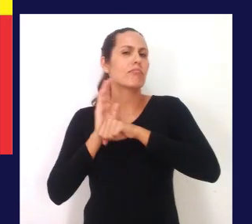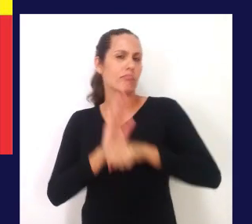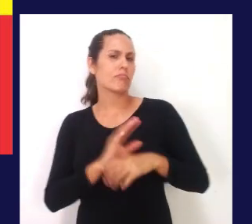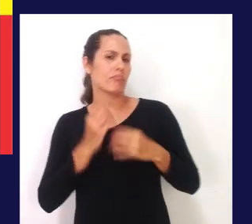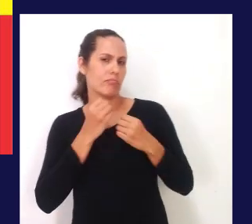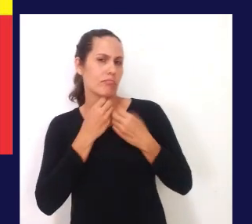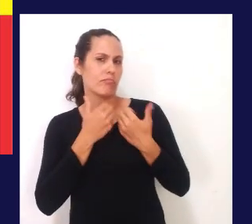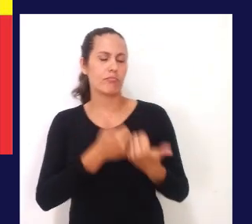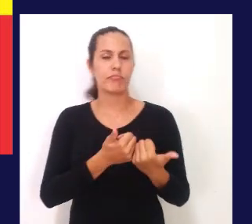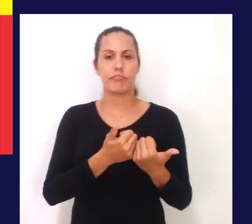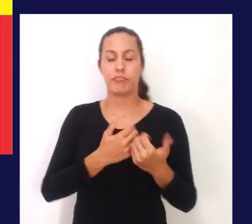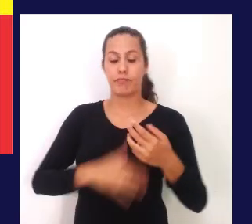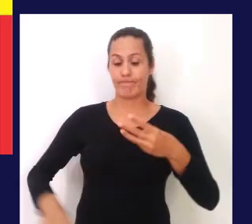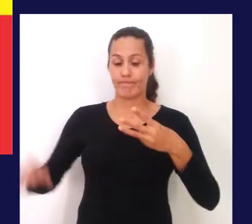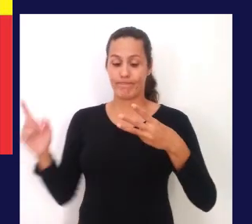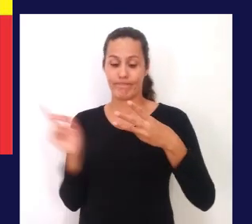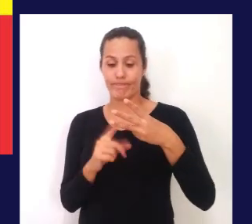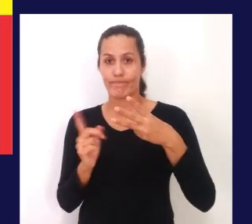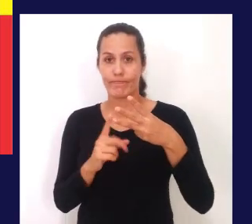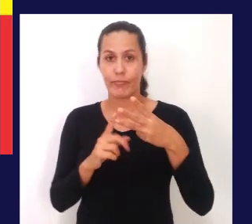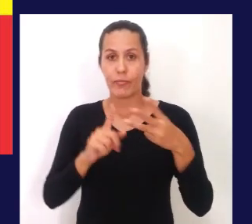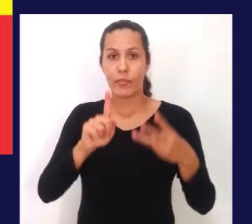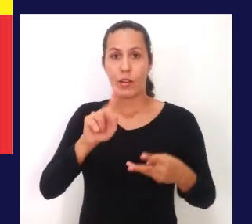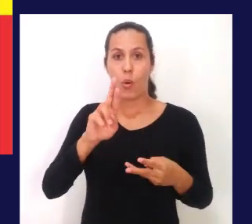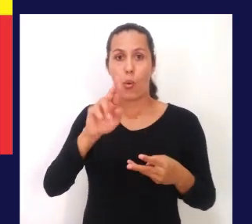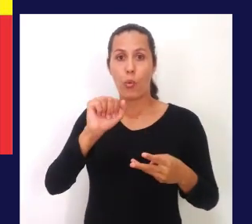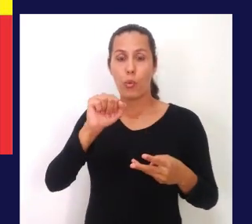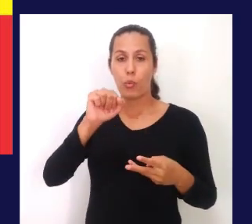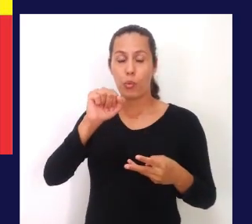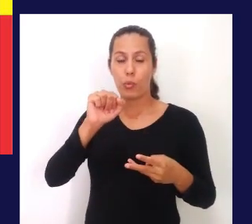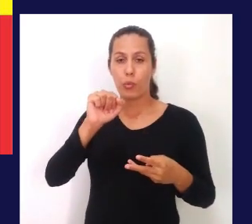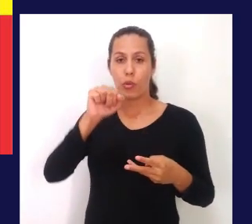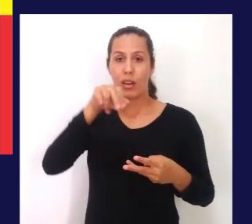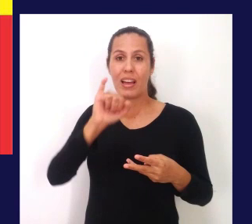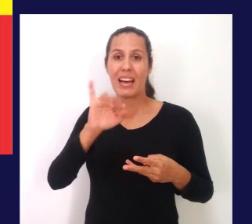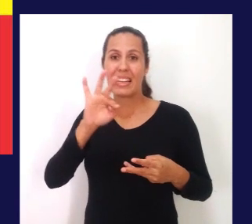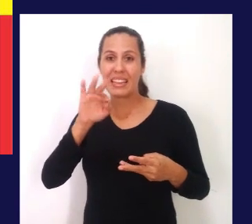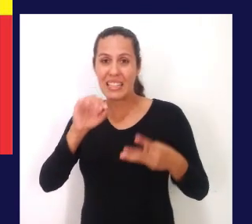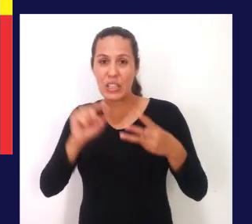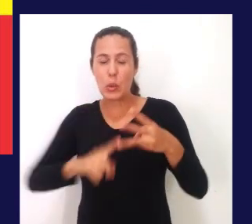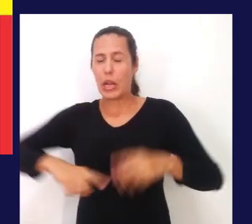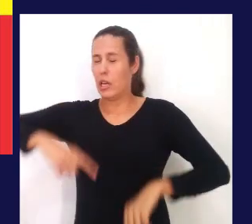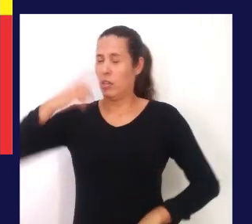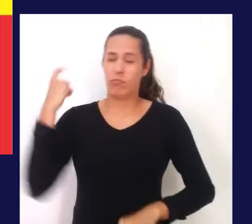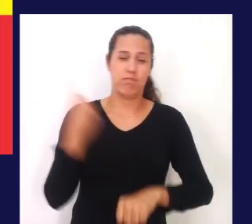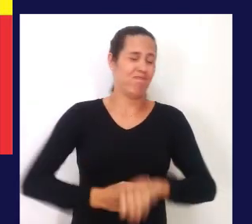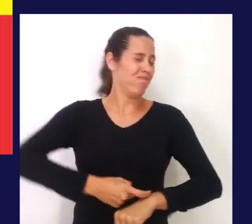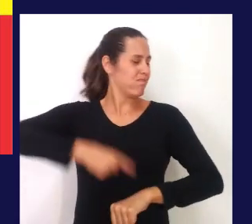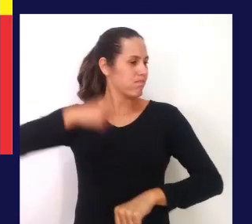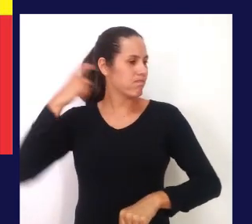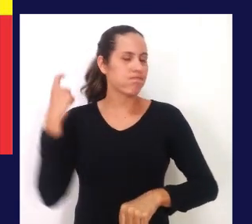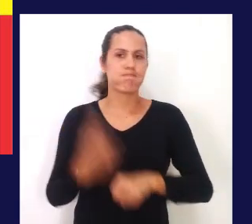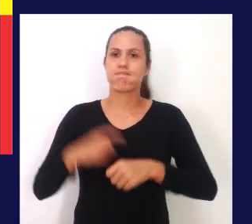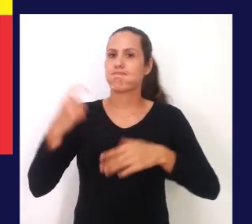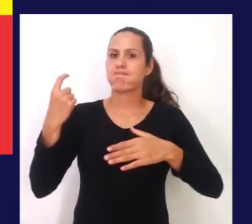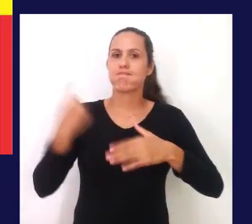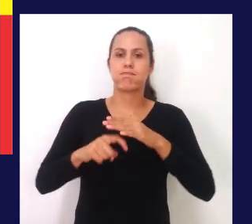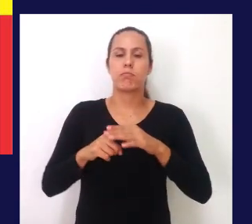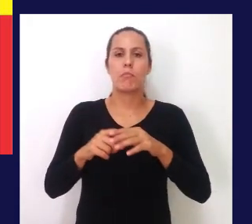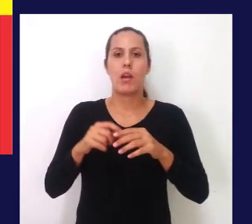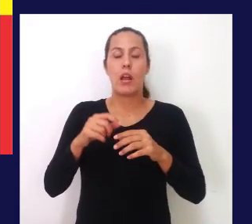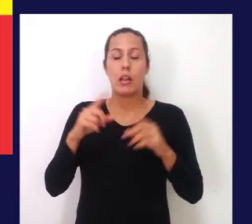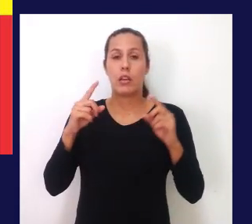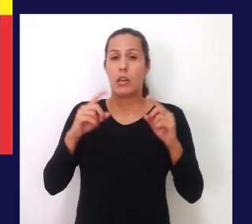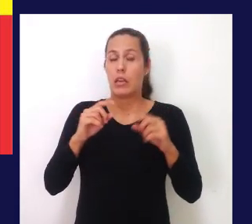O granito ele é muito duro, ele é muito resistente. Resistente a quê? A fragmentação. Isso quer